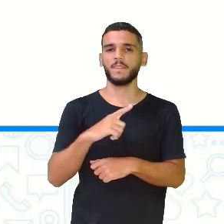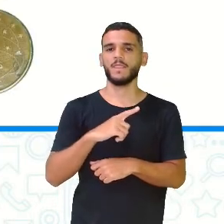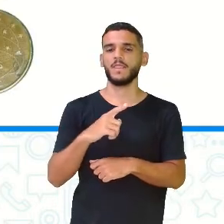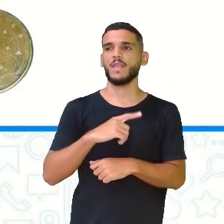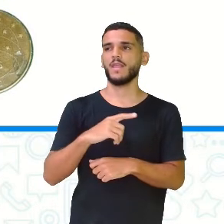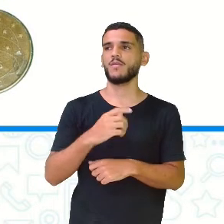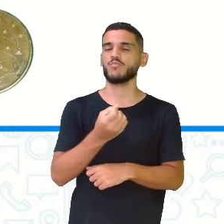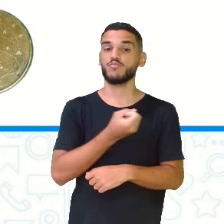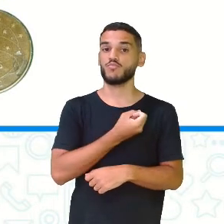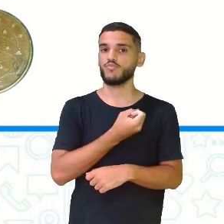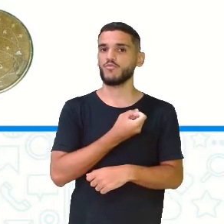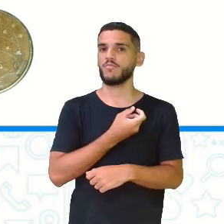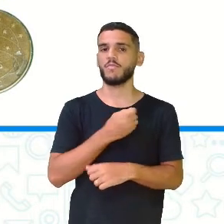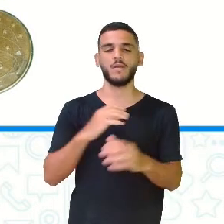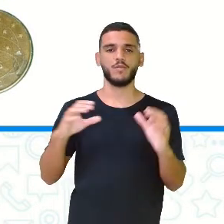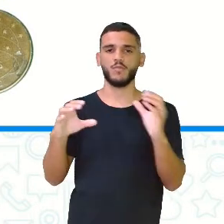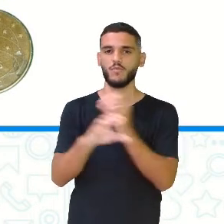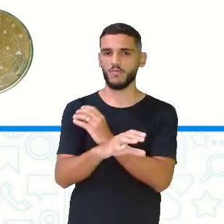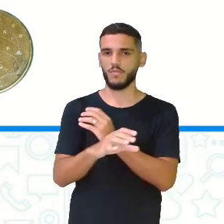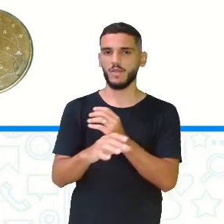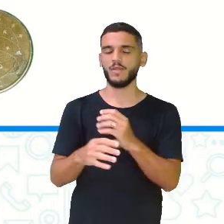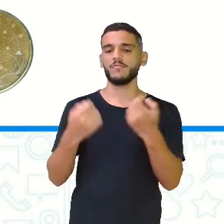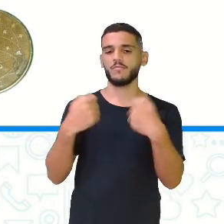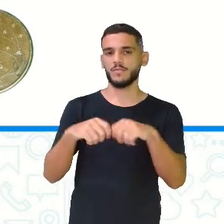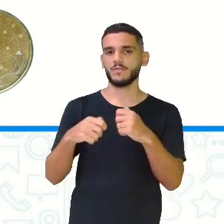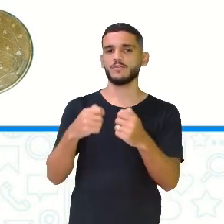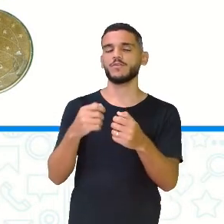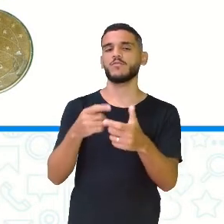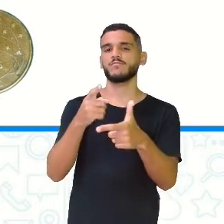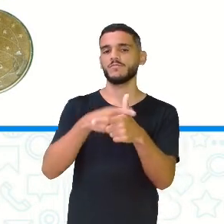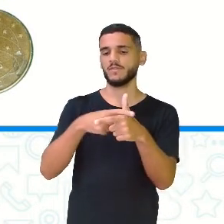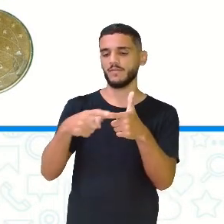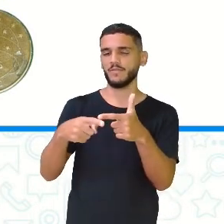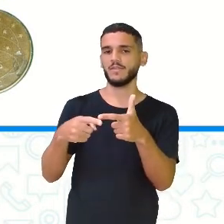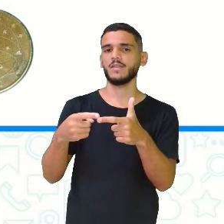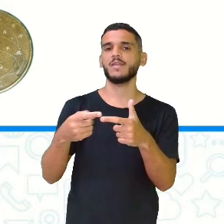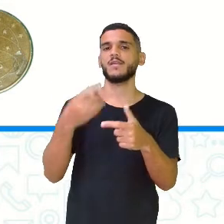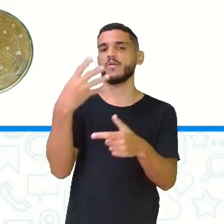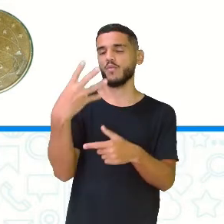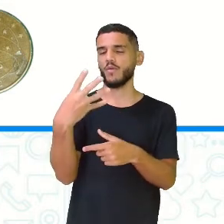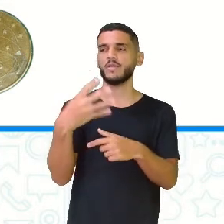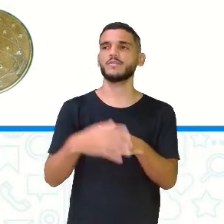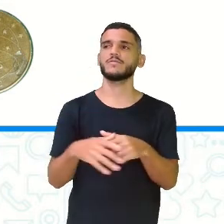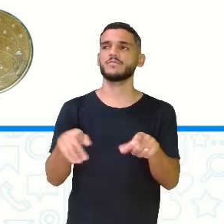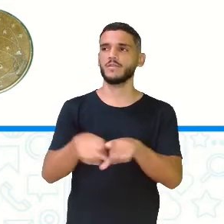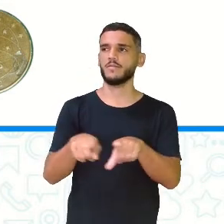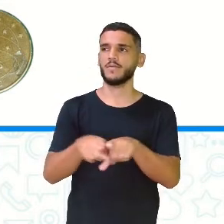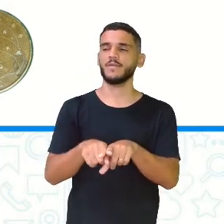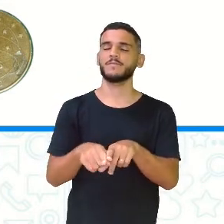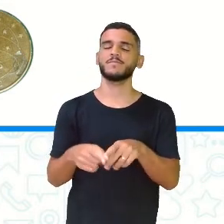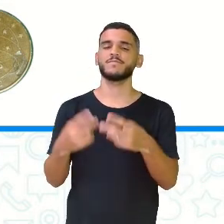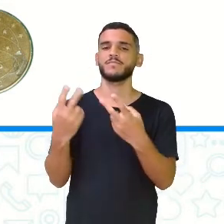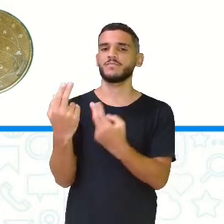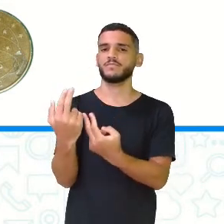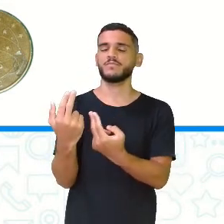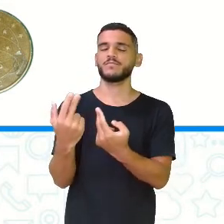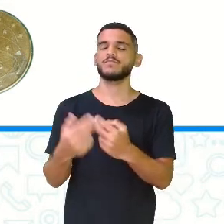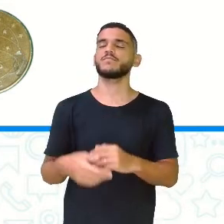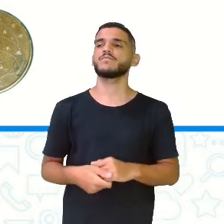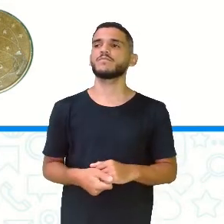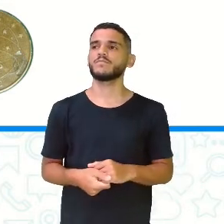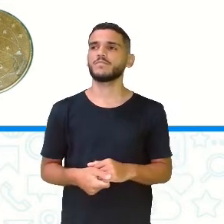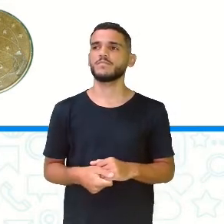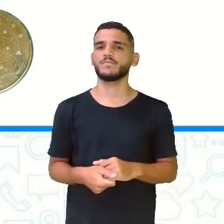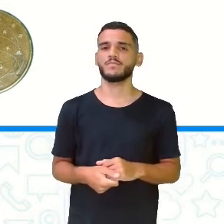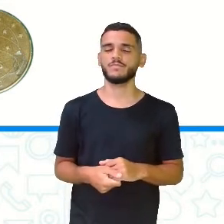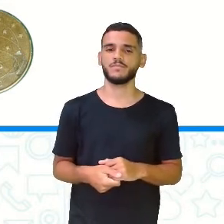precisei dividir em 4 partes iguais. 4 partes iguais.